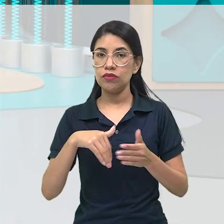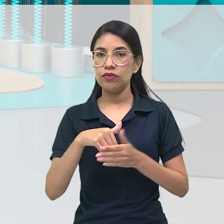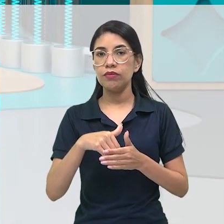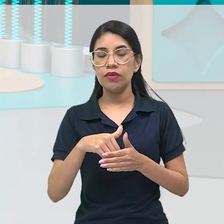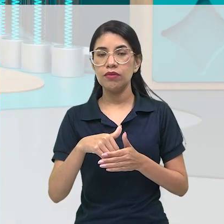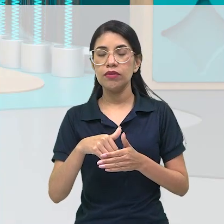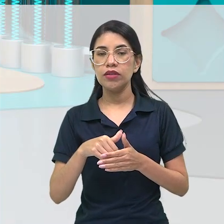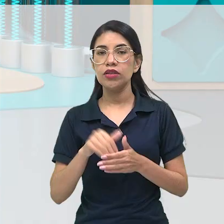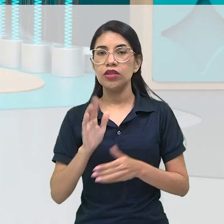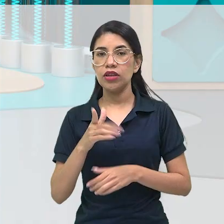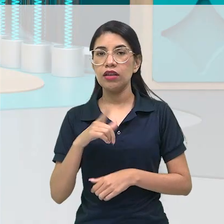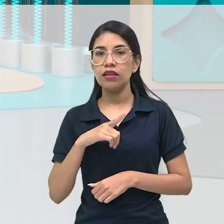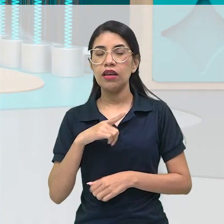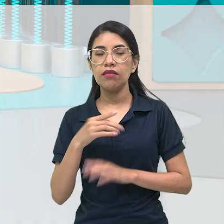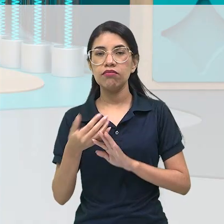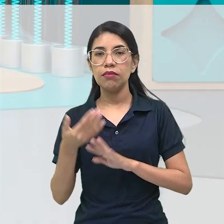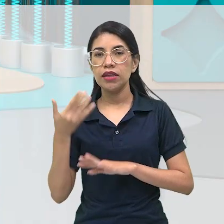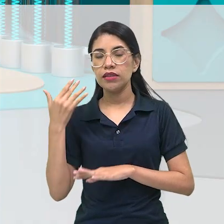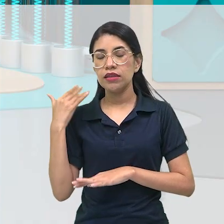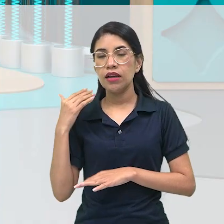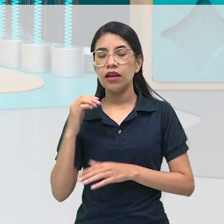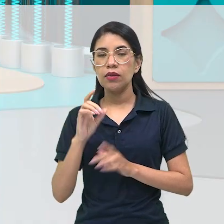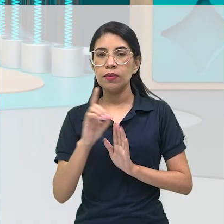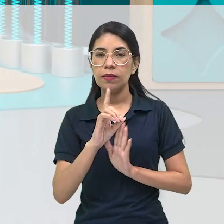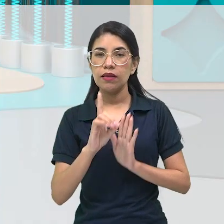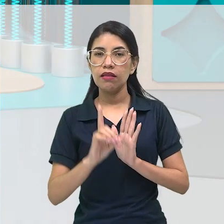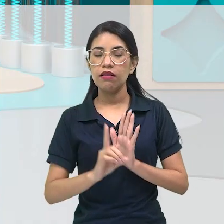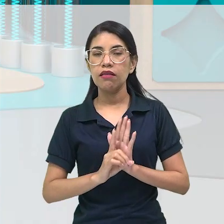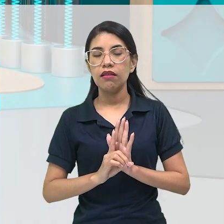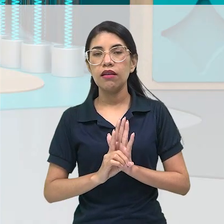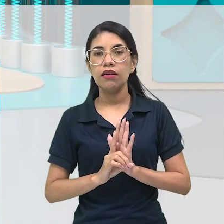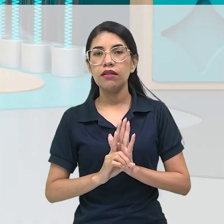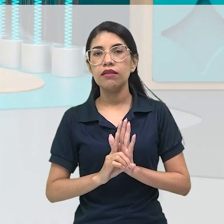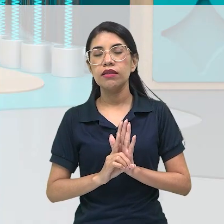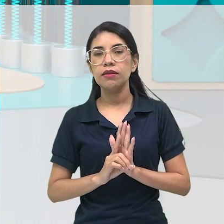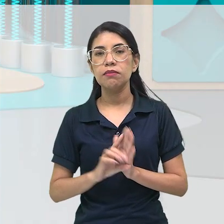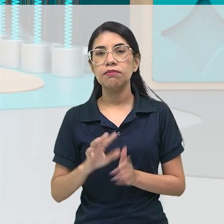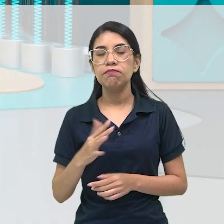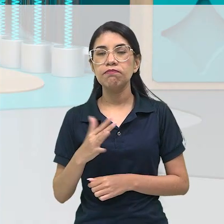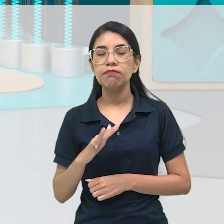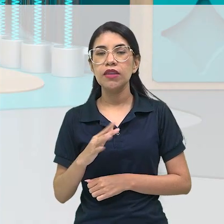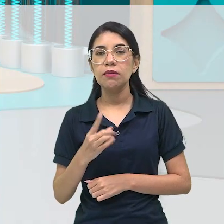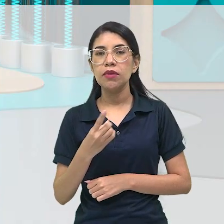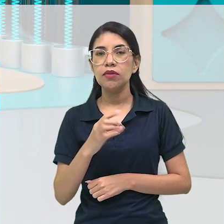exemplo. Lá nas décadas de